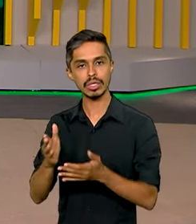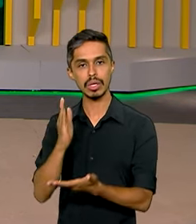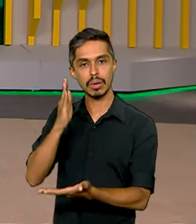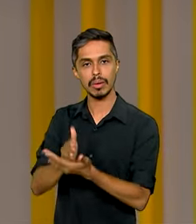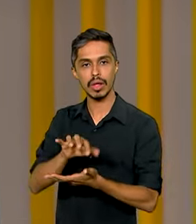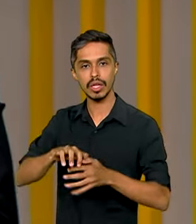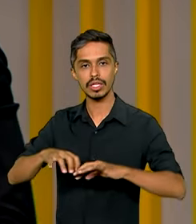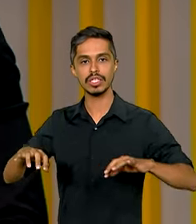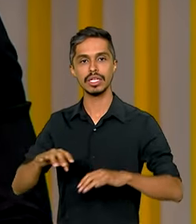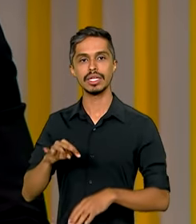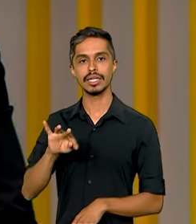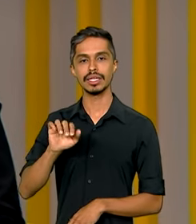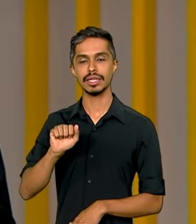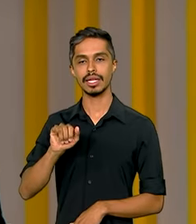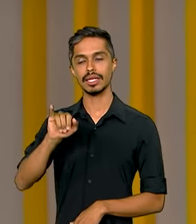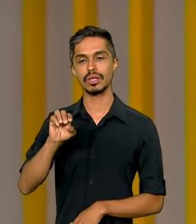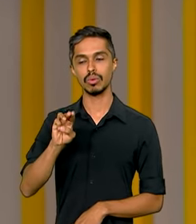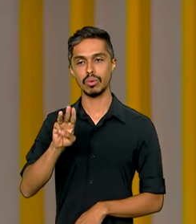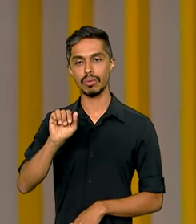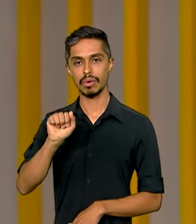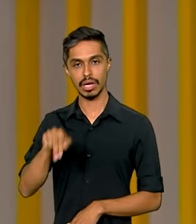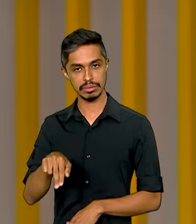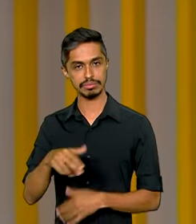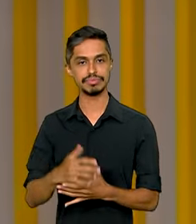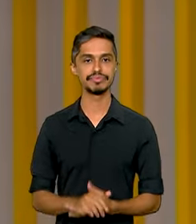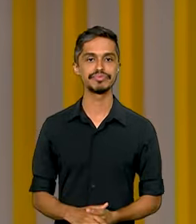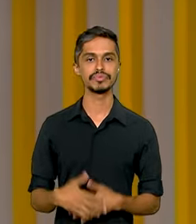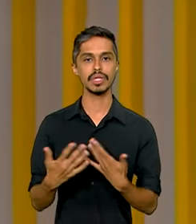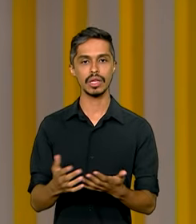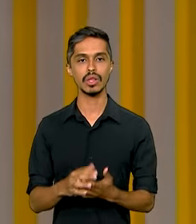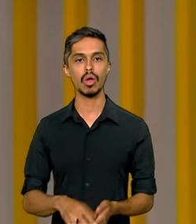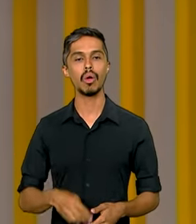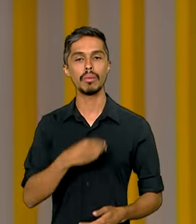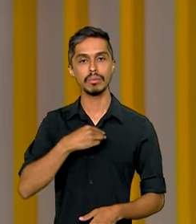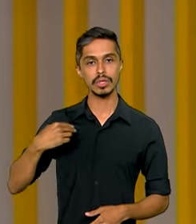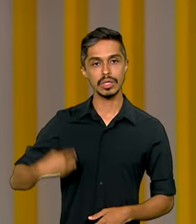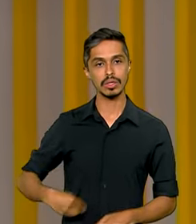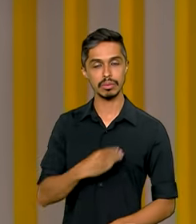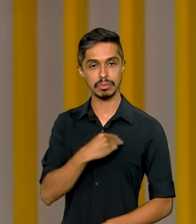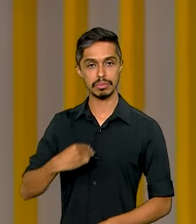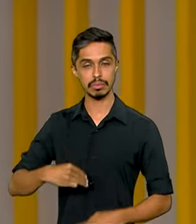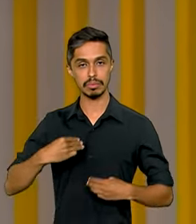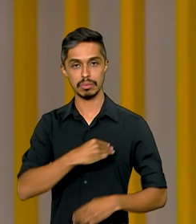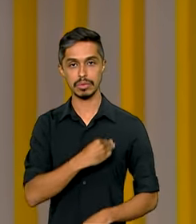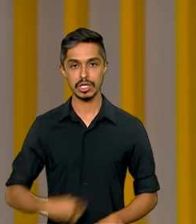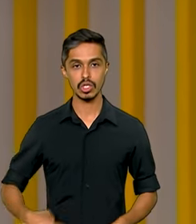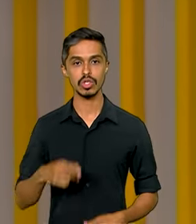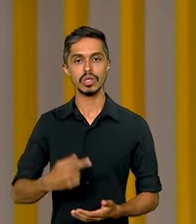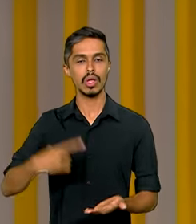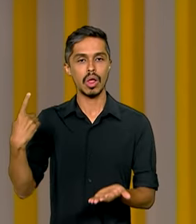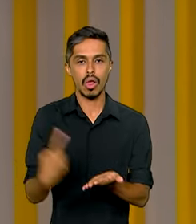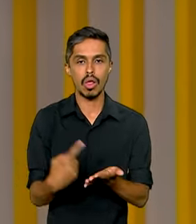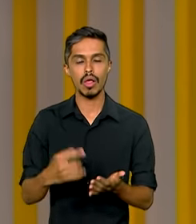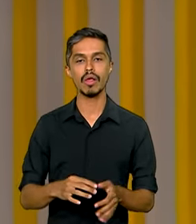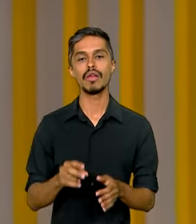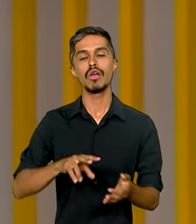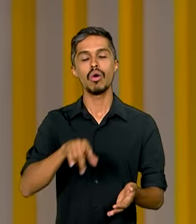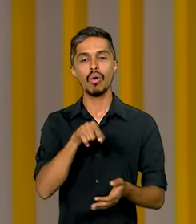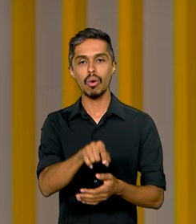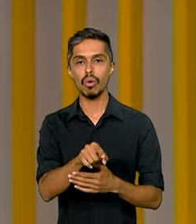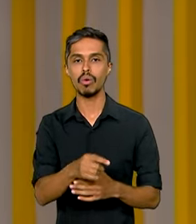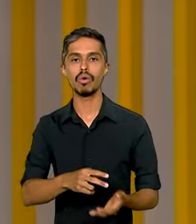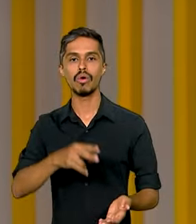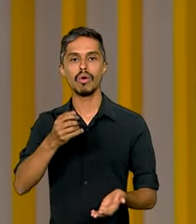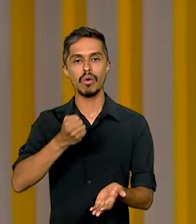Taiwan. A visita do ministro chinês também selou um acordo que amplia o tempo de validade dos vistos de viagens